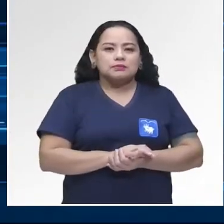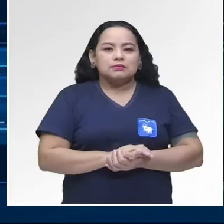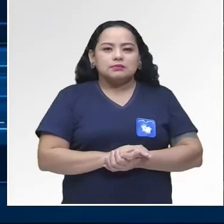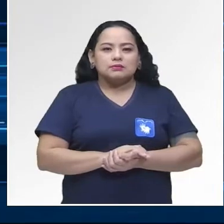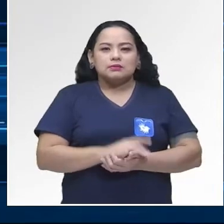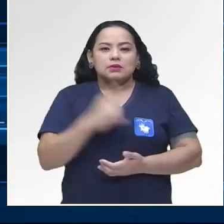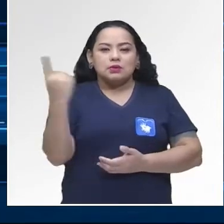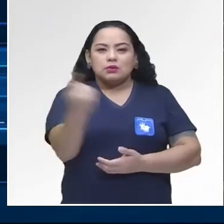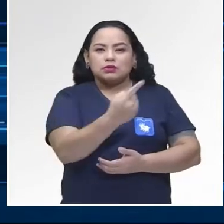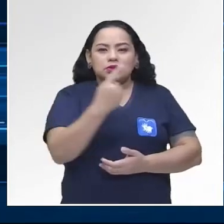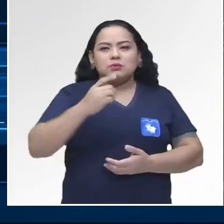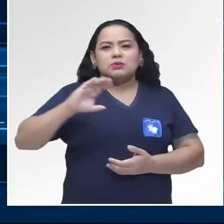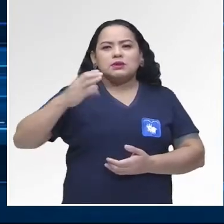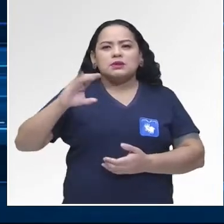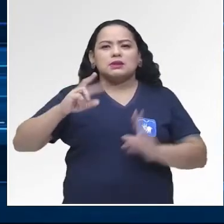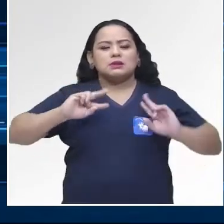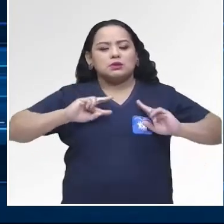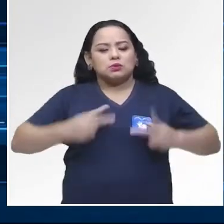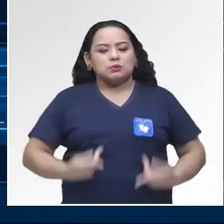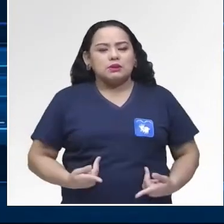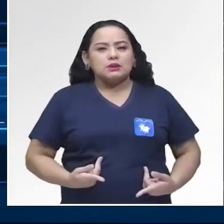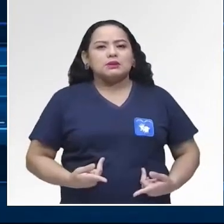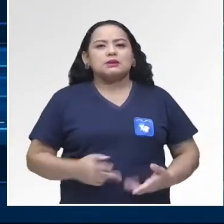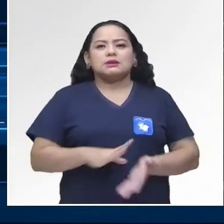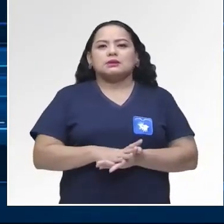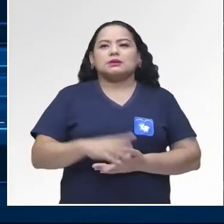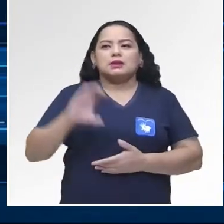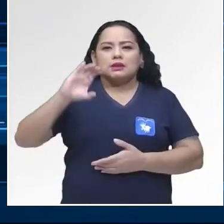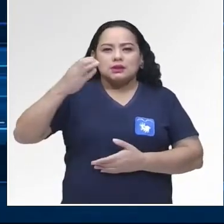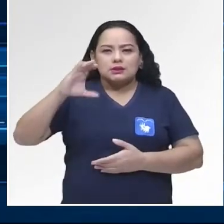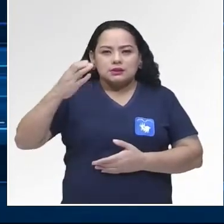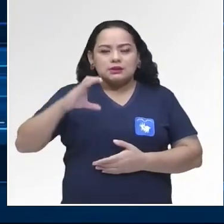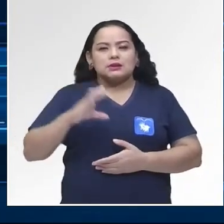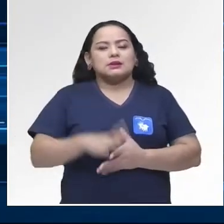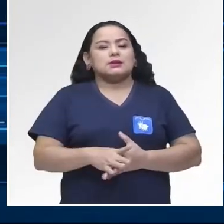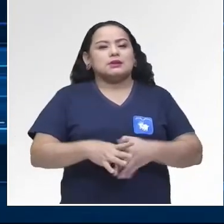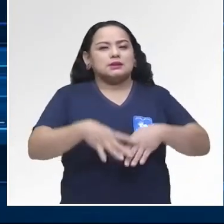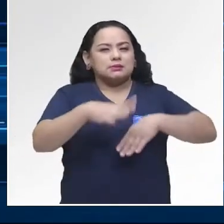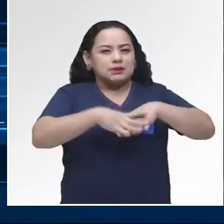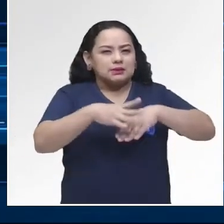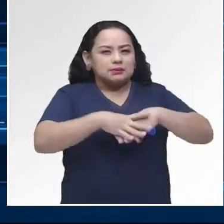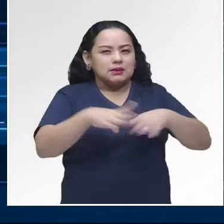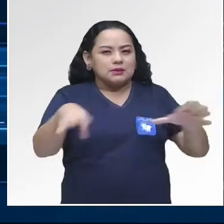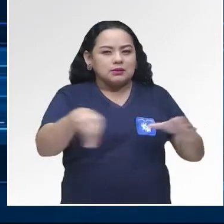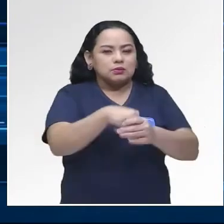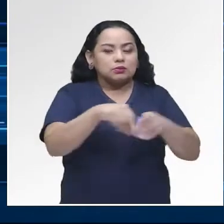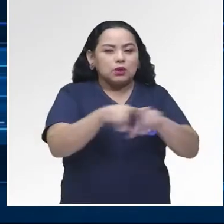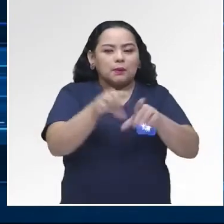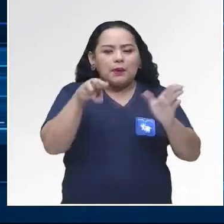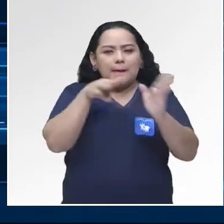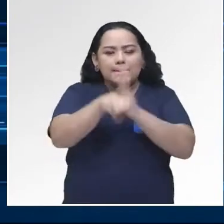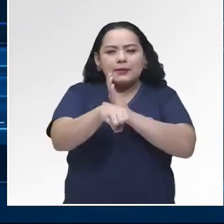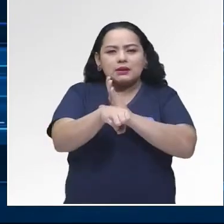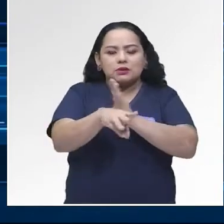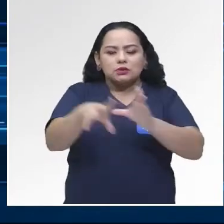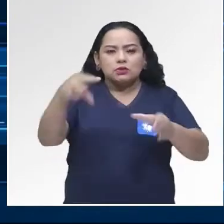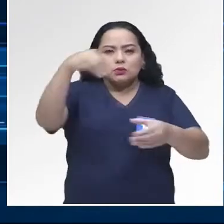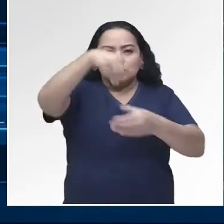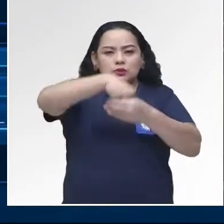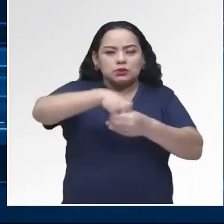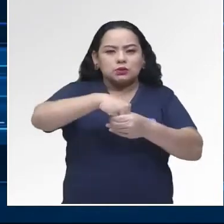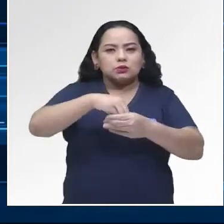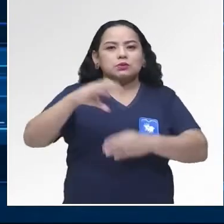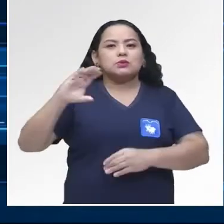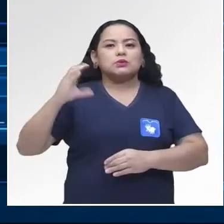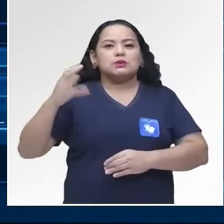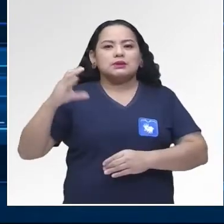ciências humanas, as exatas, e vamos colocar um pouco da metodologia, do método dentro das ciências da